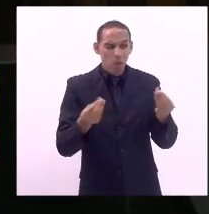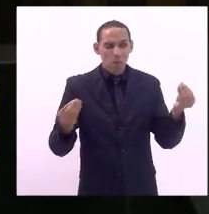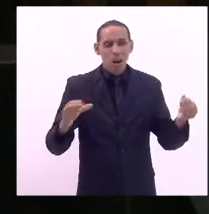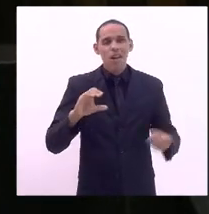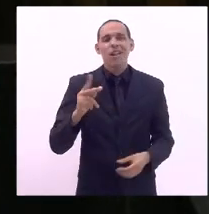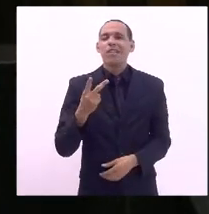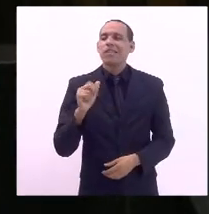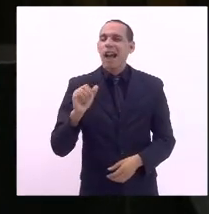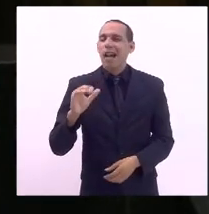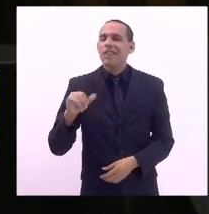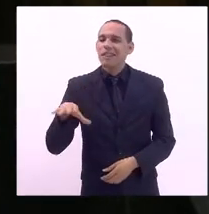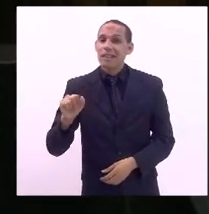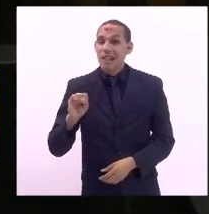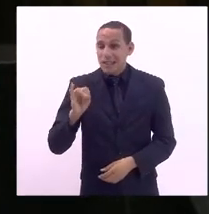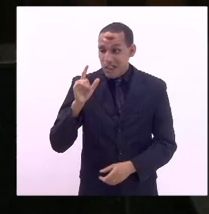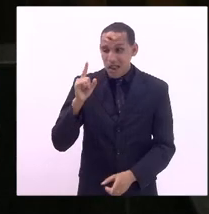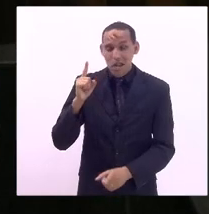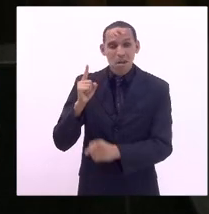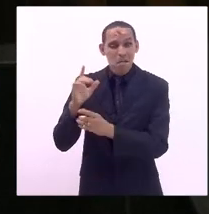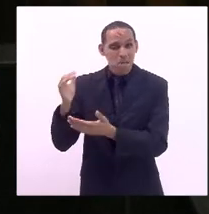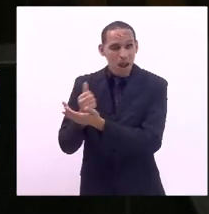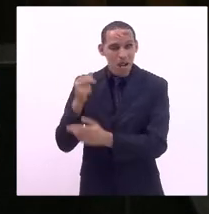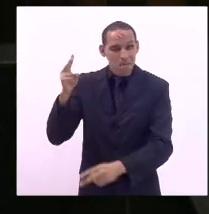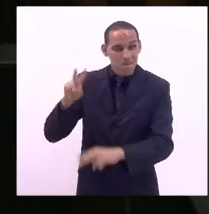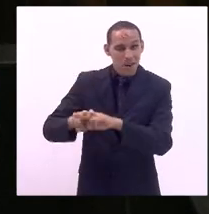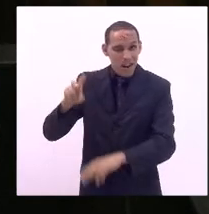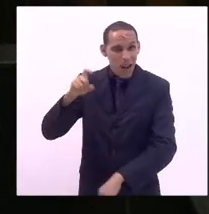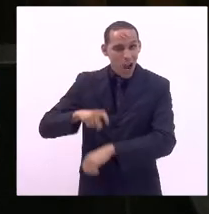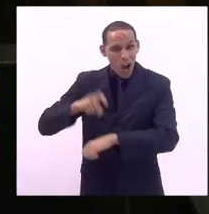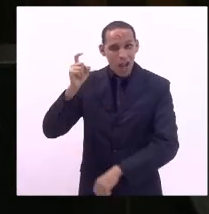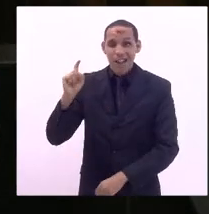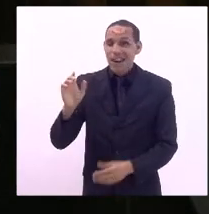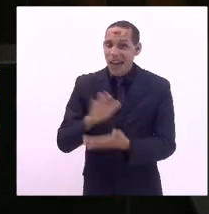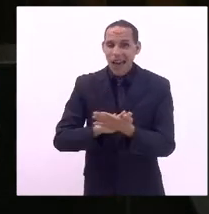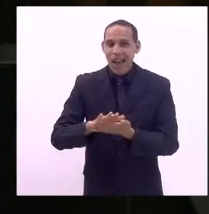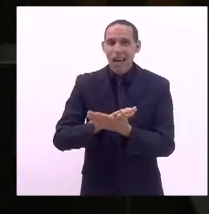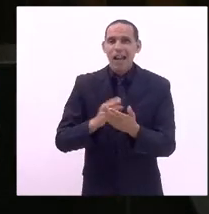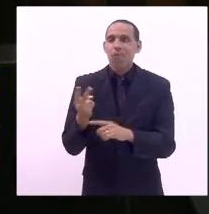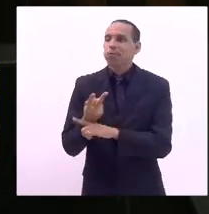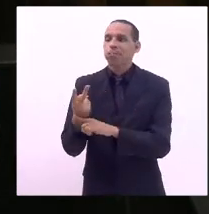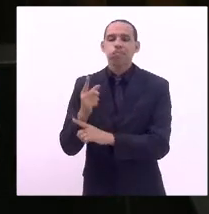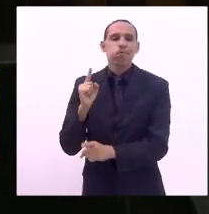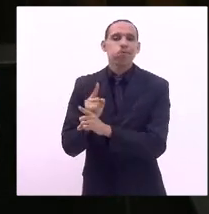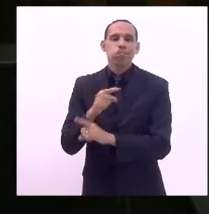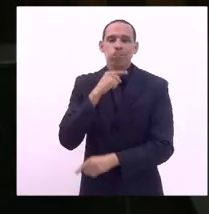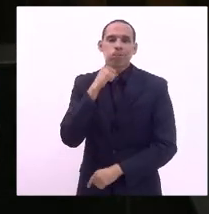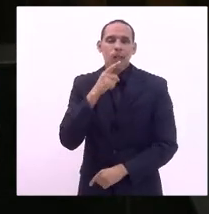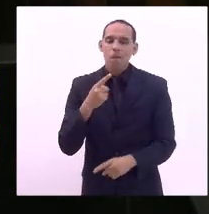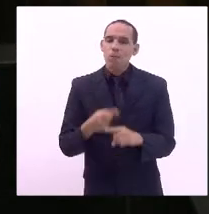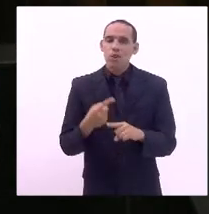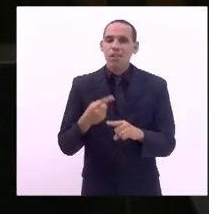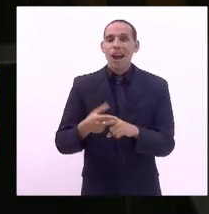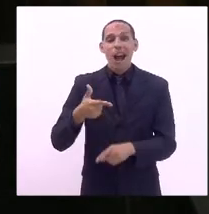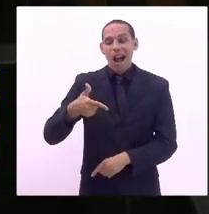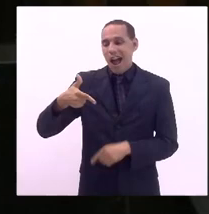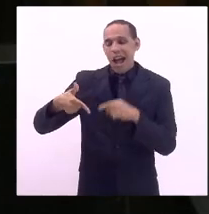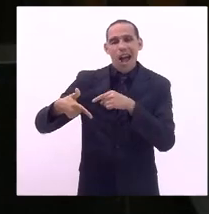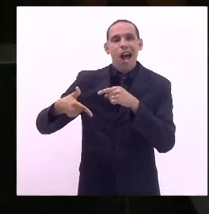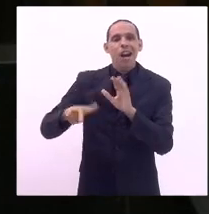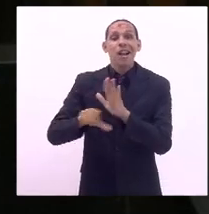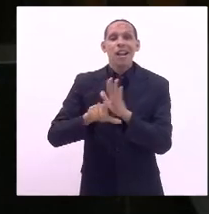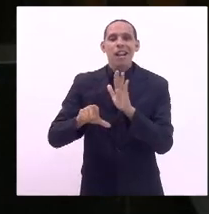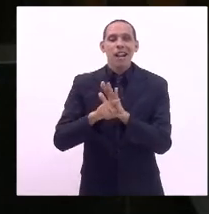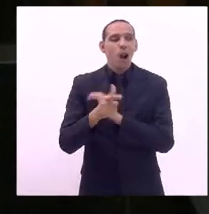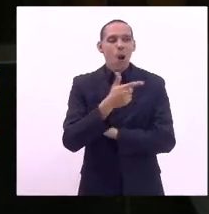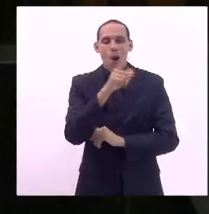e se não for preso em flagrante, a gente não vai ter condições nem de rastrear, porque a arma é uma arma legal que